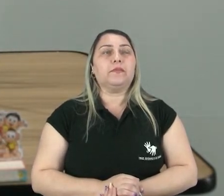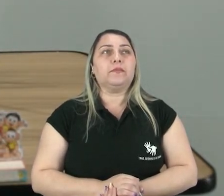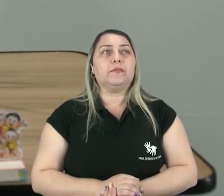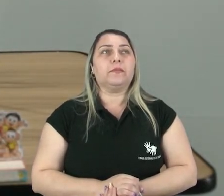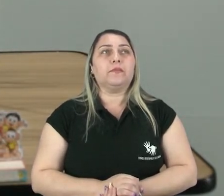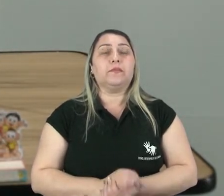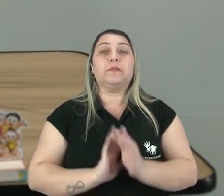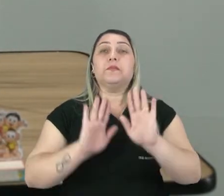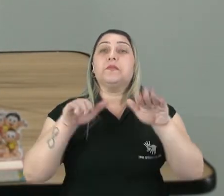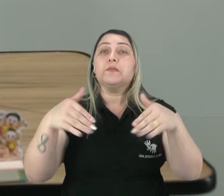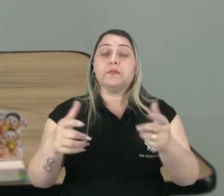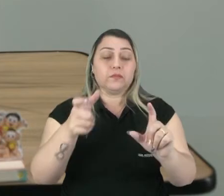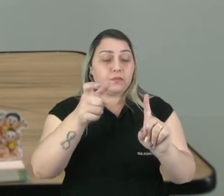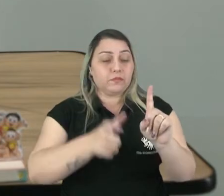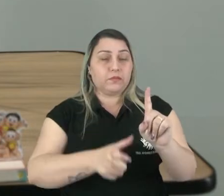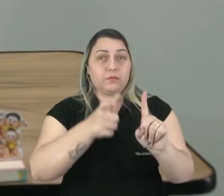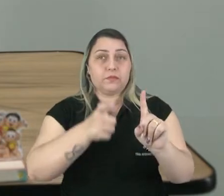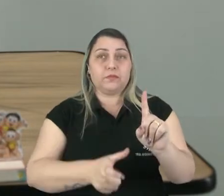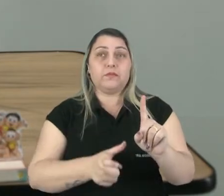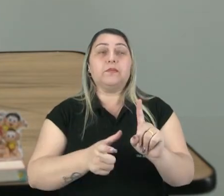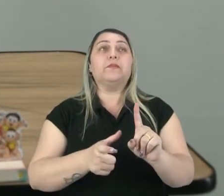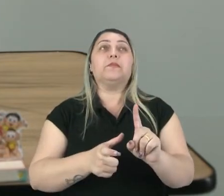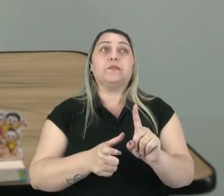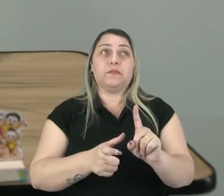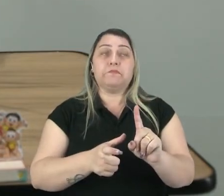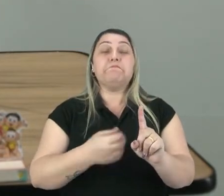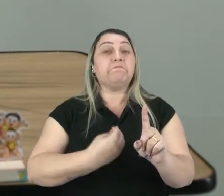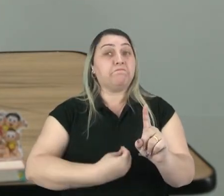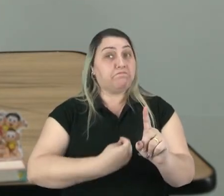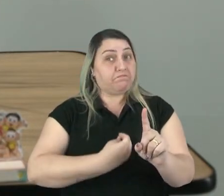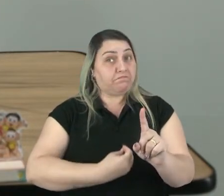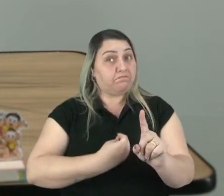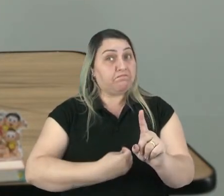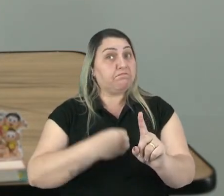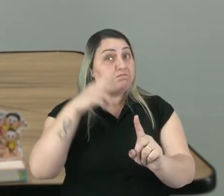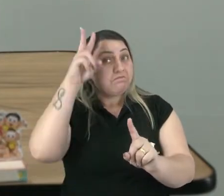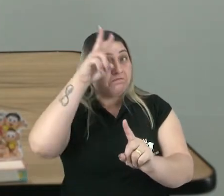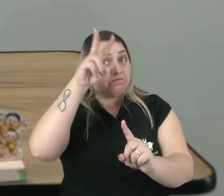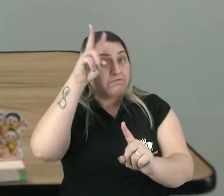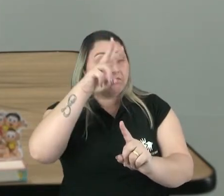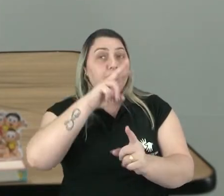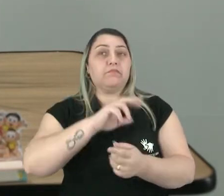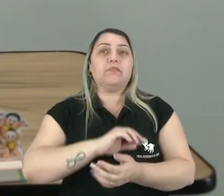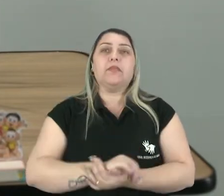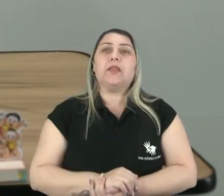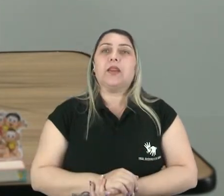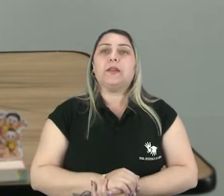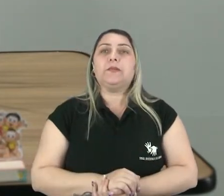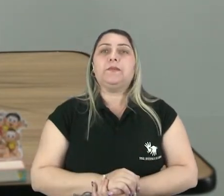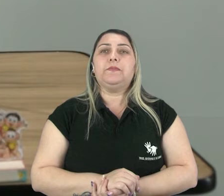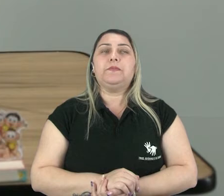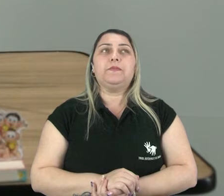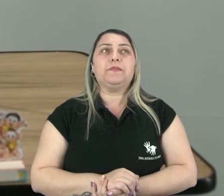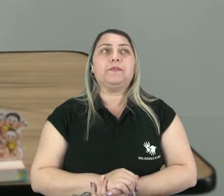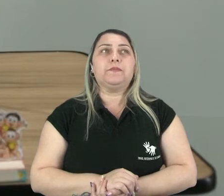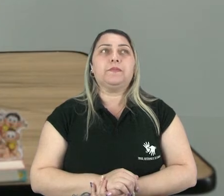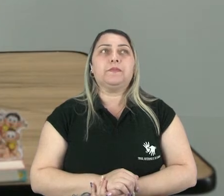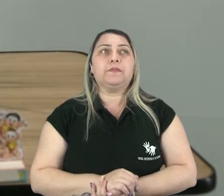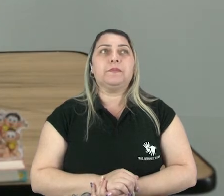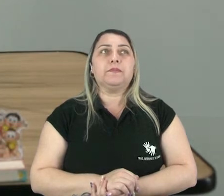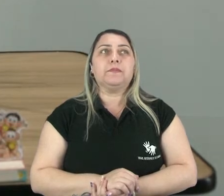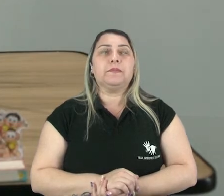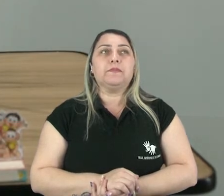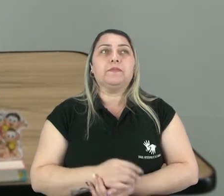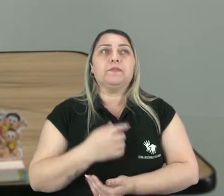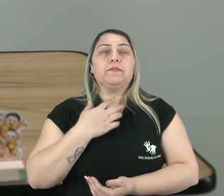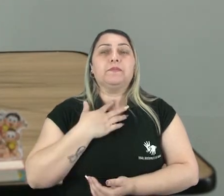Quais os personagens que dela participaram? Quais os personagens que participaram desta narrativa, ou seja, desta